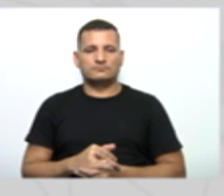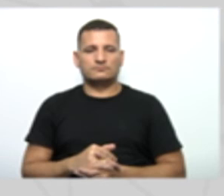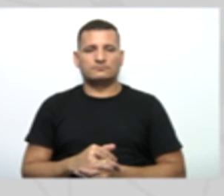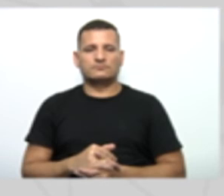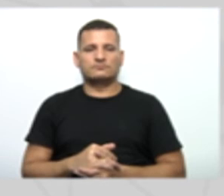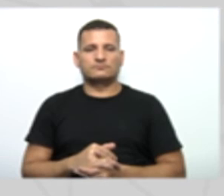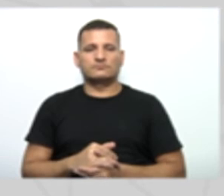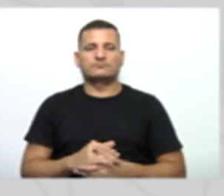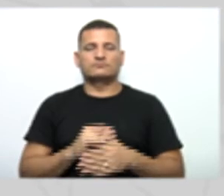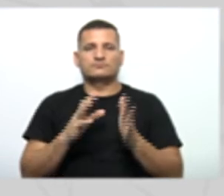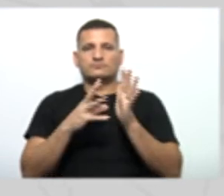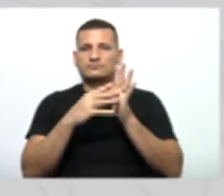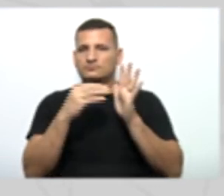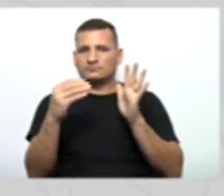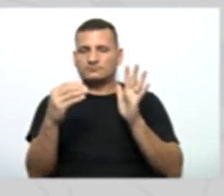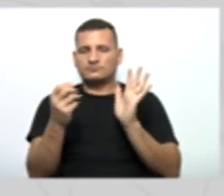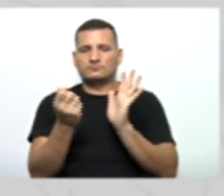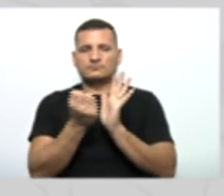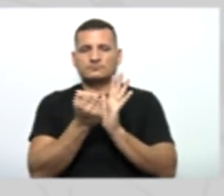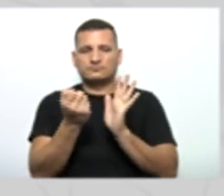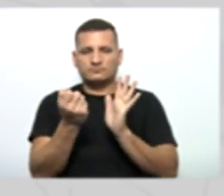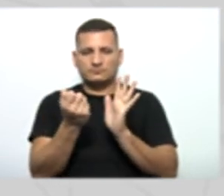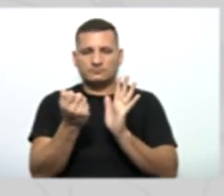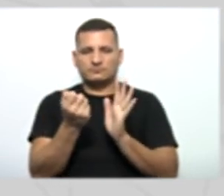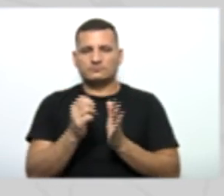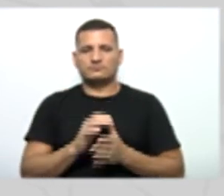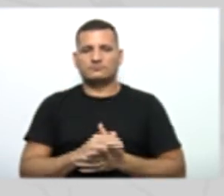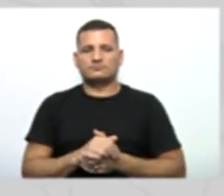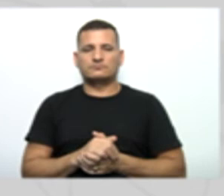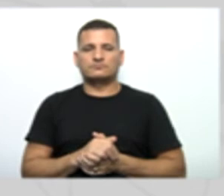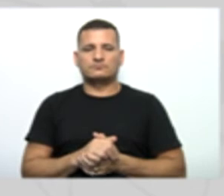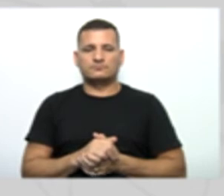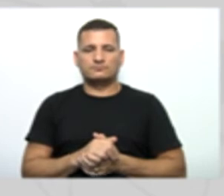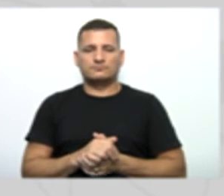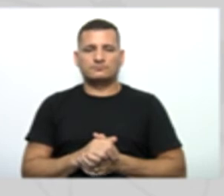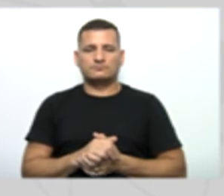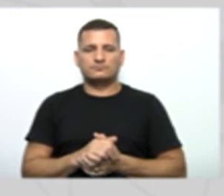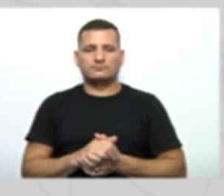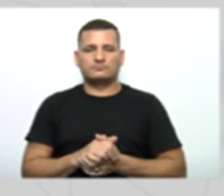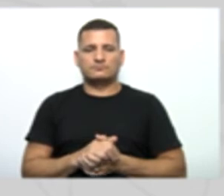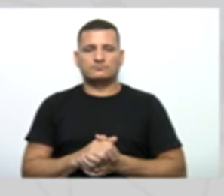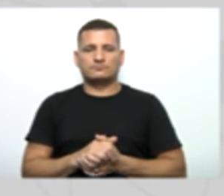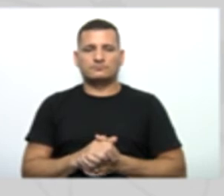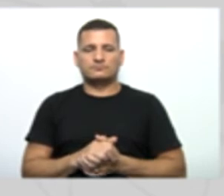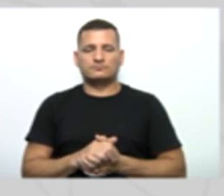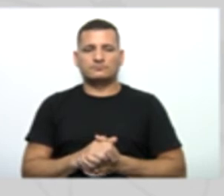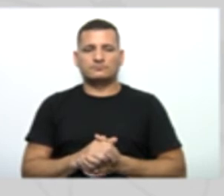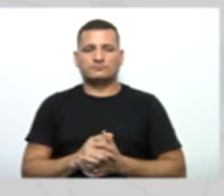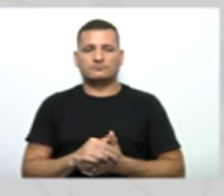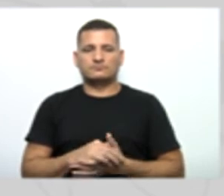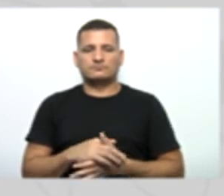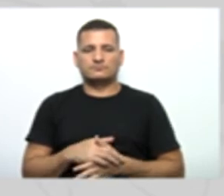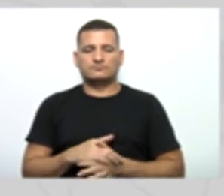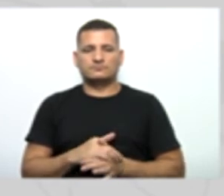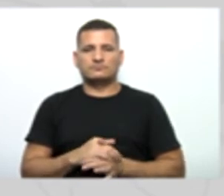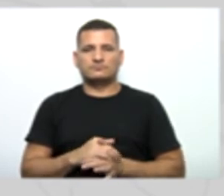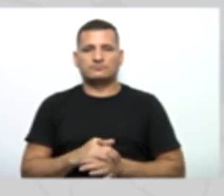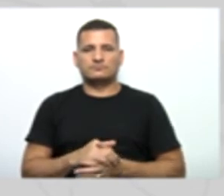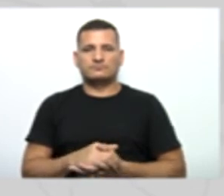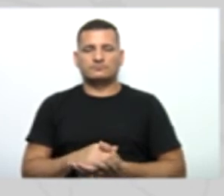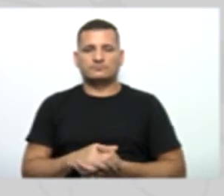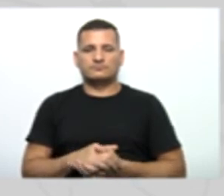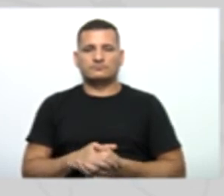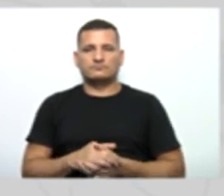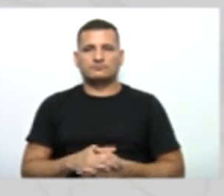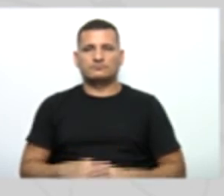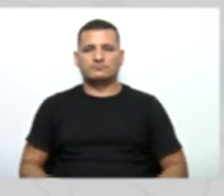Modelo, né? A marca, o código e descrição. Isso aqui tudo tem que estar para cima, ó. Ok, ó?